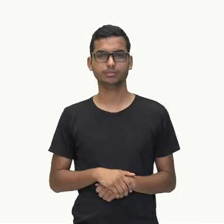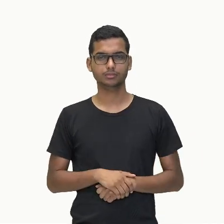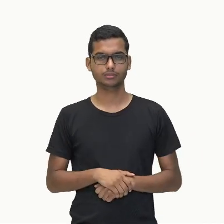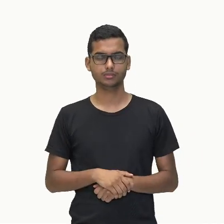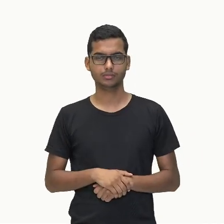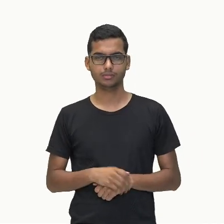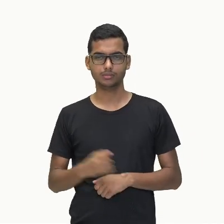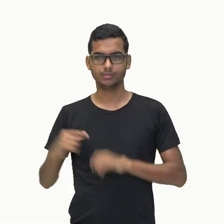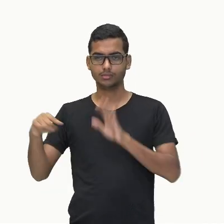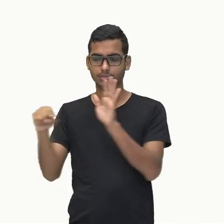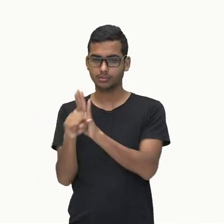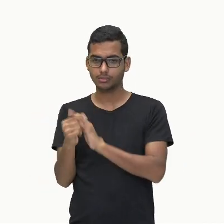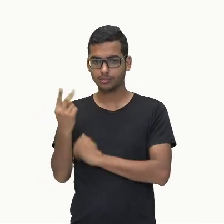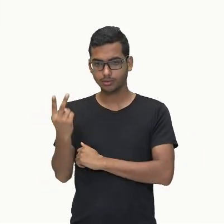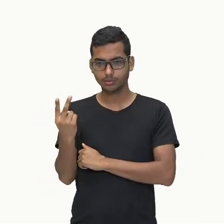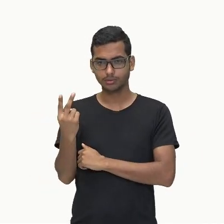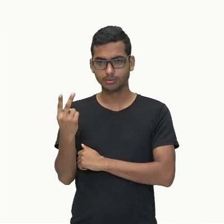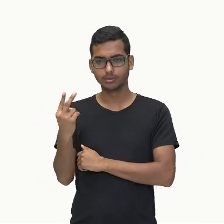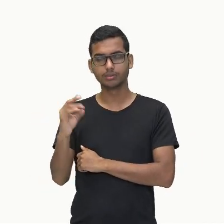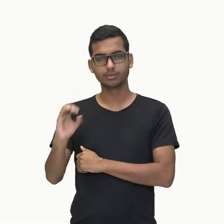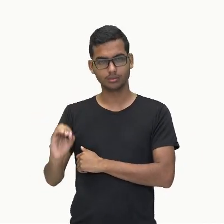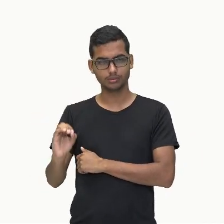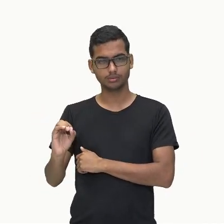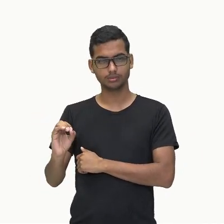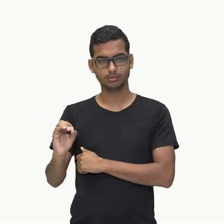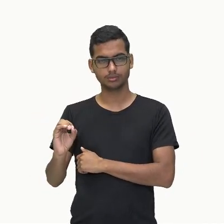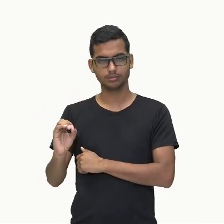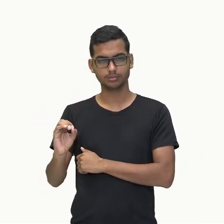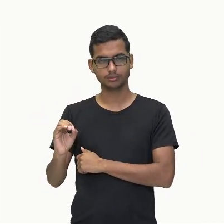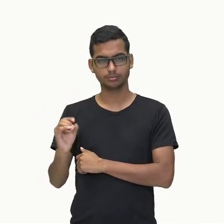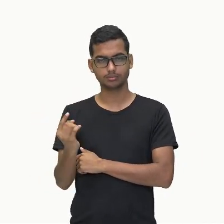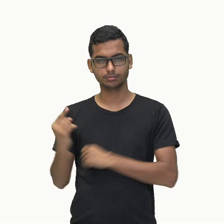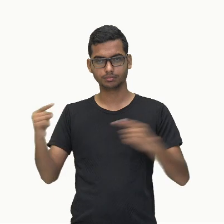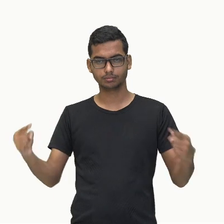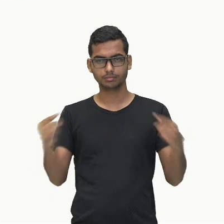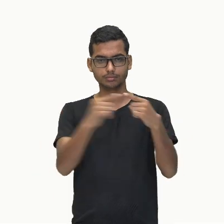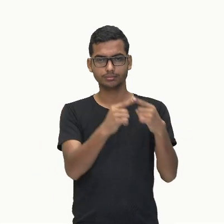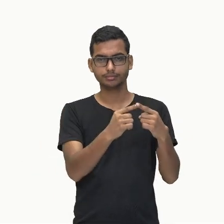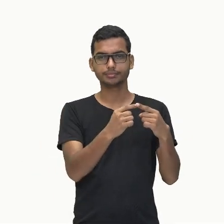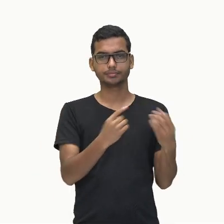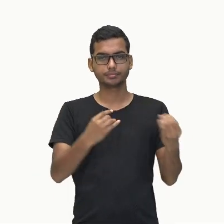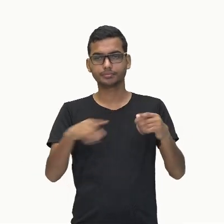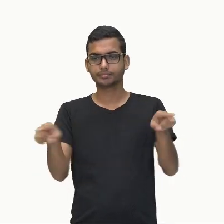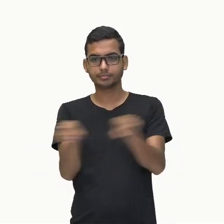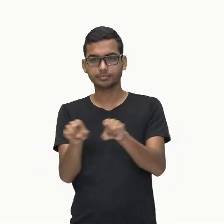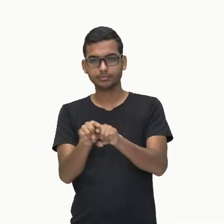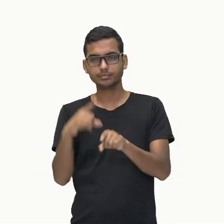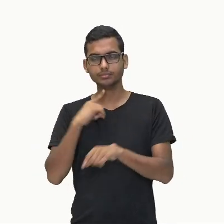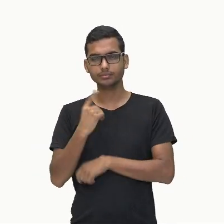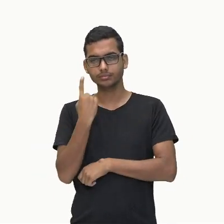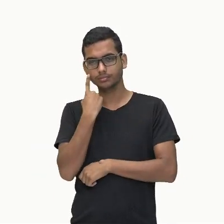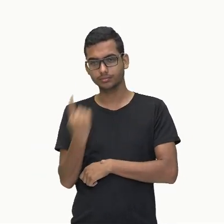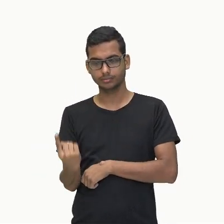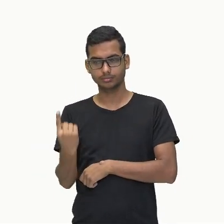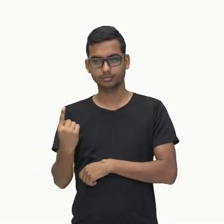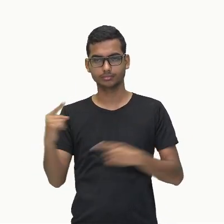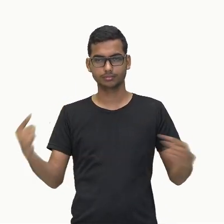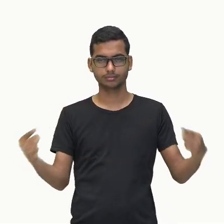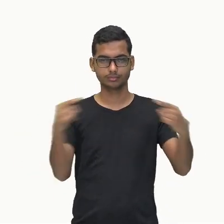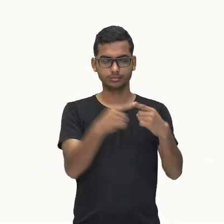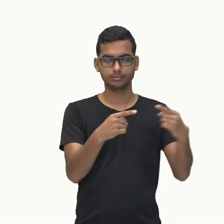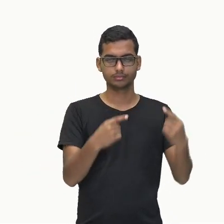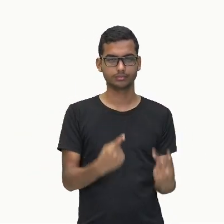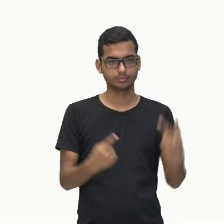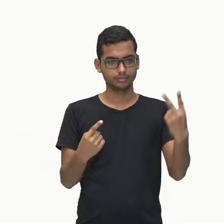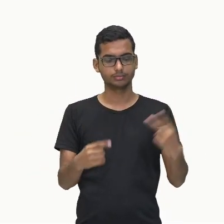tem correspondência com 0, o 0 tem correspondência com o menos 2, o 1 tem correspondência